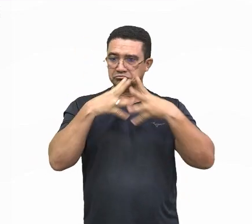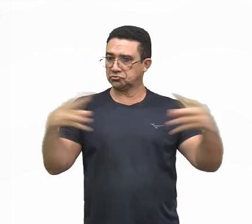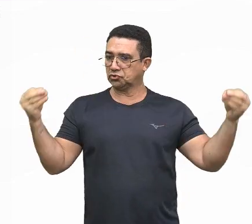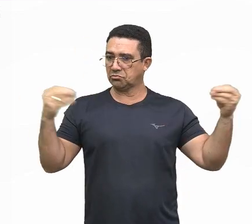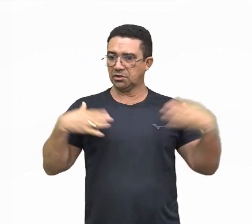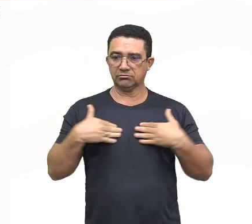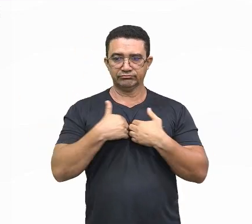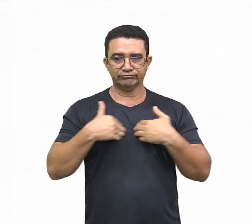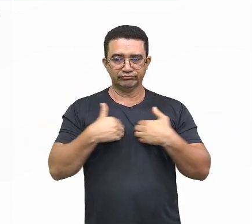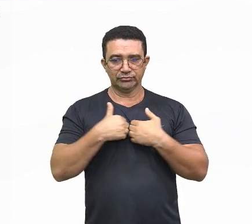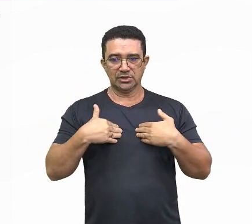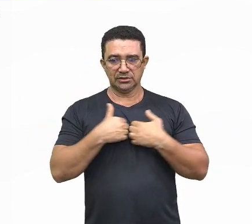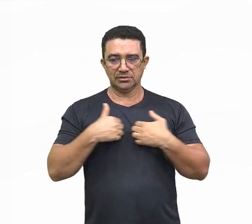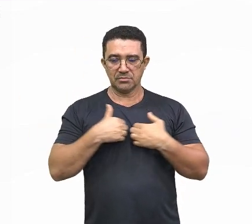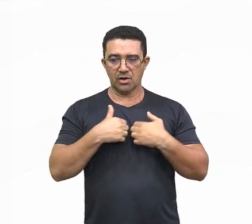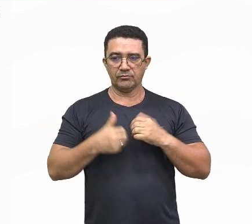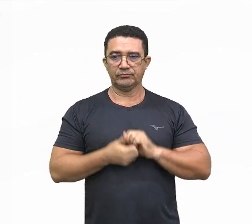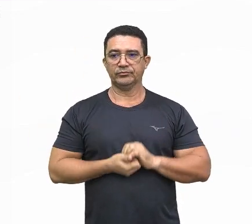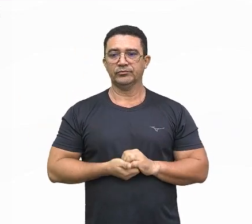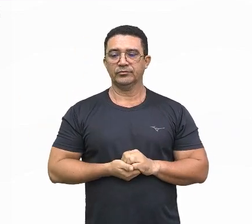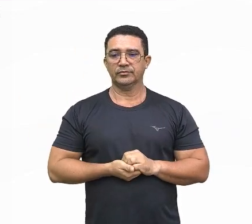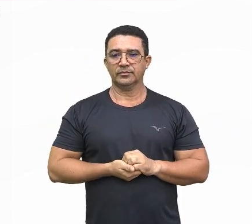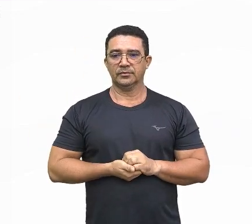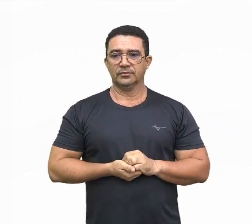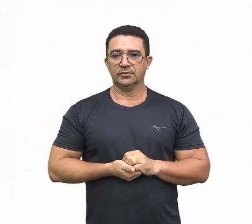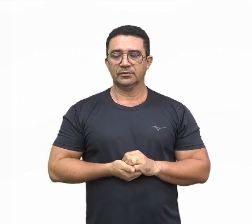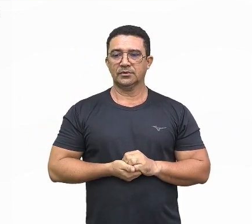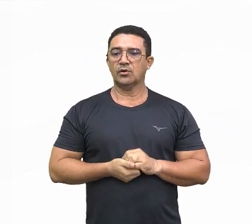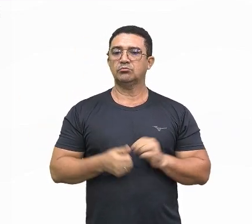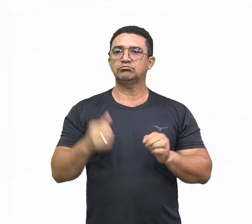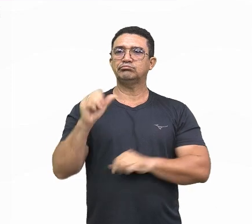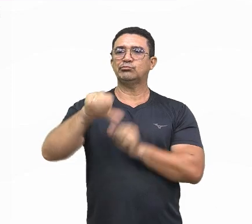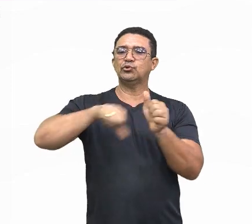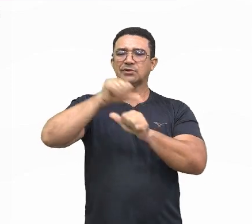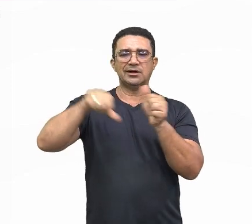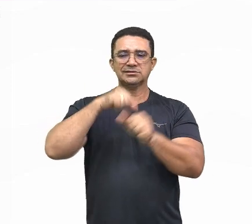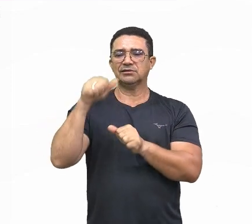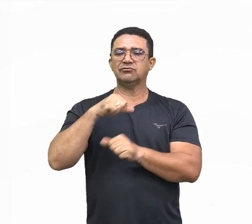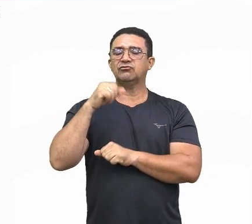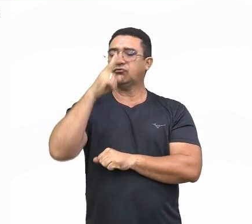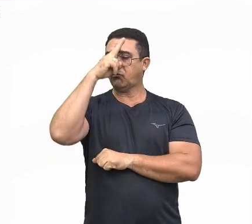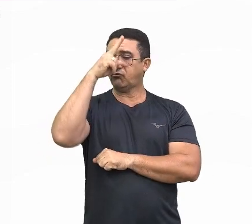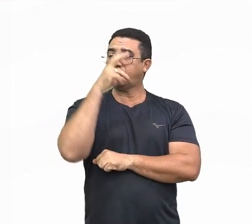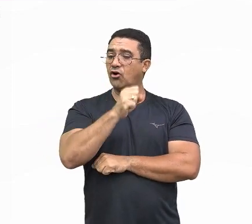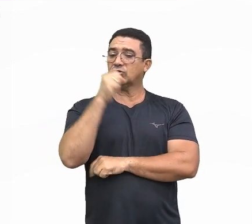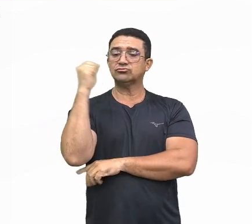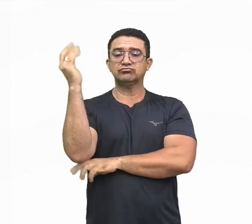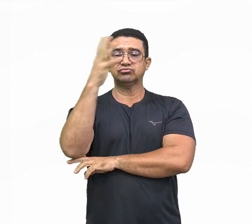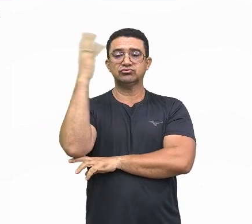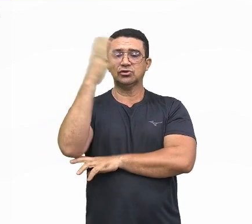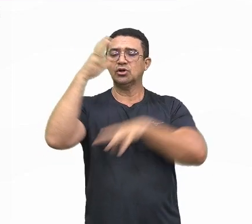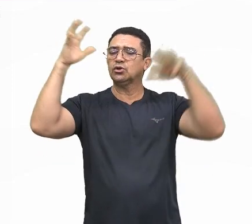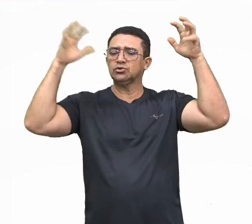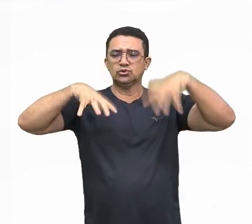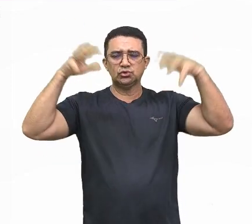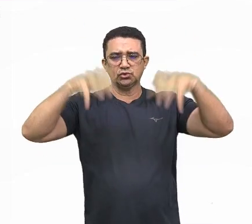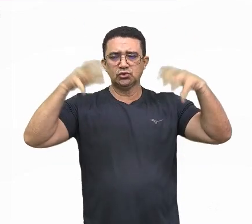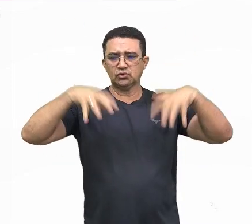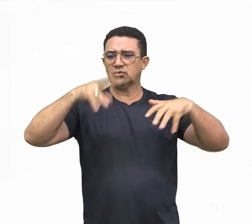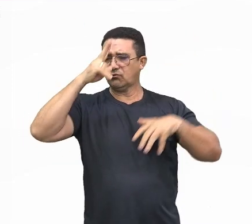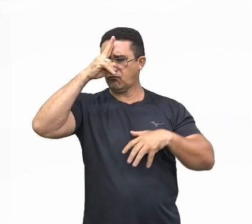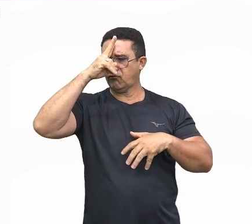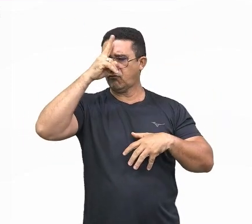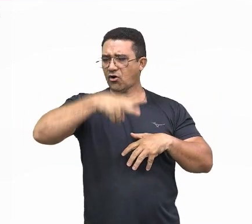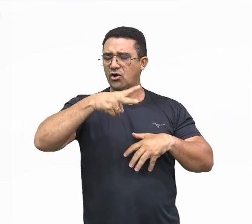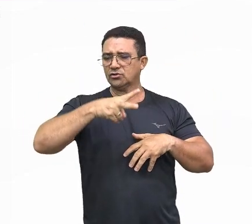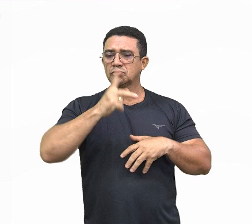mar, como nós já vimos aí na cidade de Veneza, eventos climáticos extremos, tempestades tropicais,